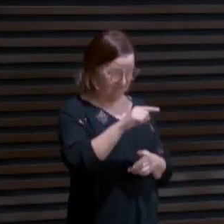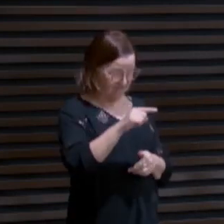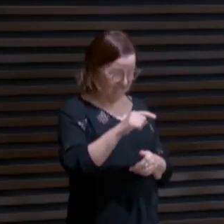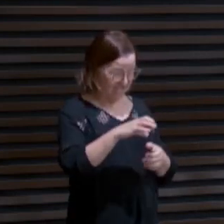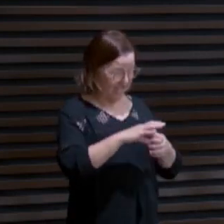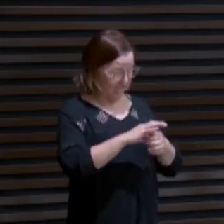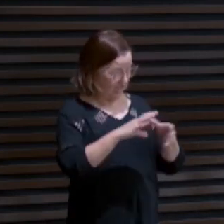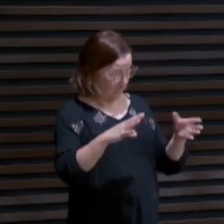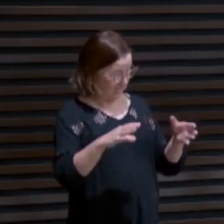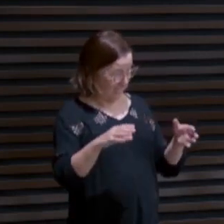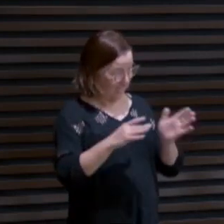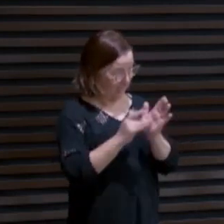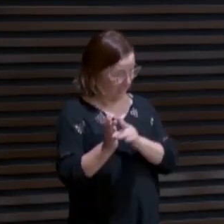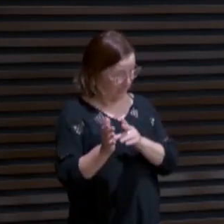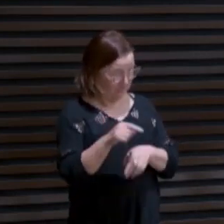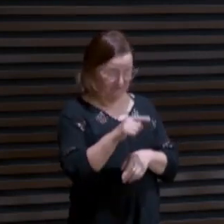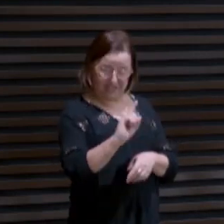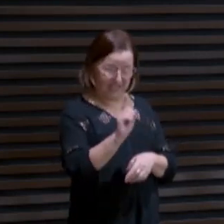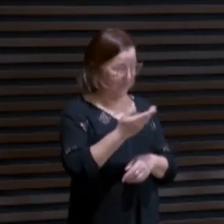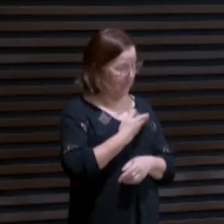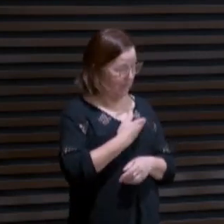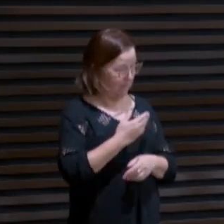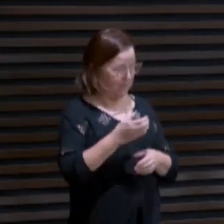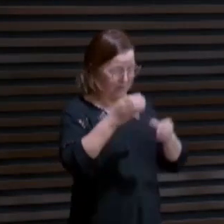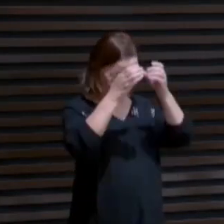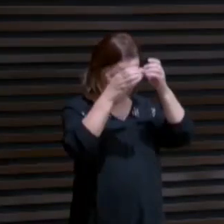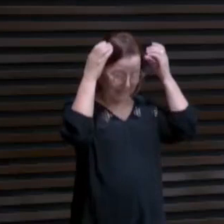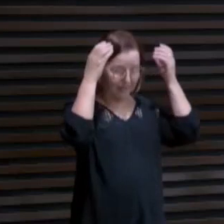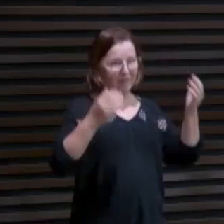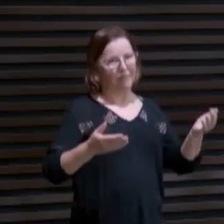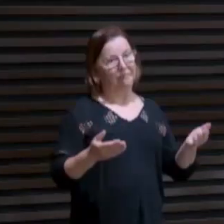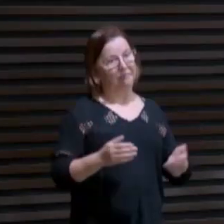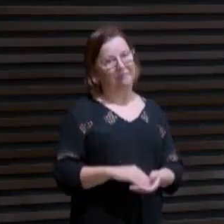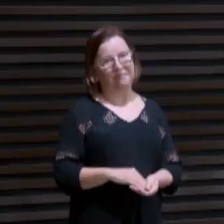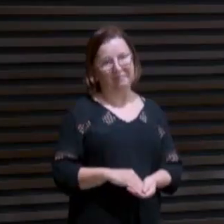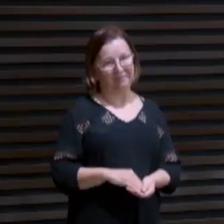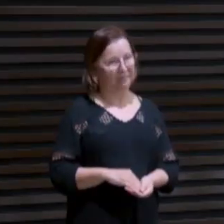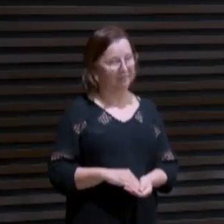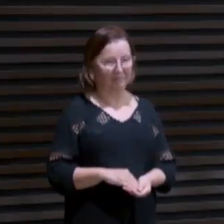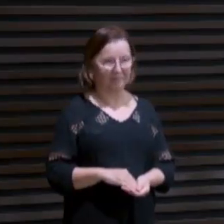César. Pronto. Para quem vive de emprego, a coisa agora ficou